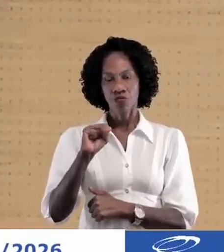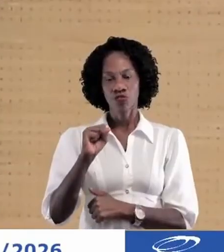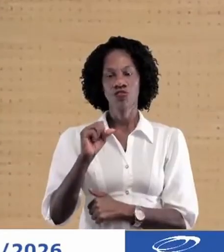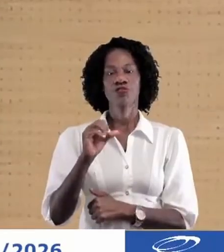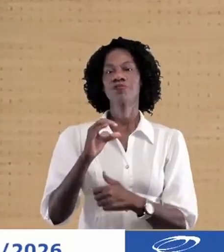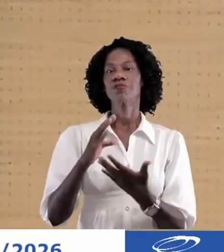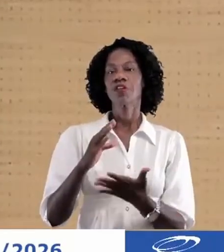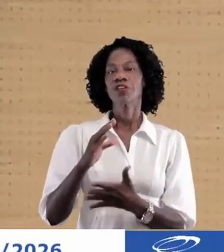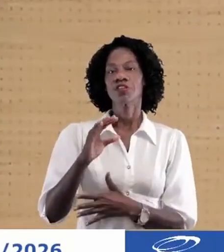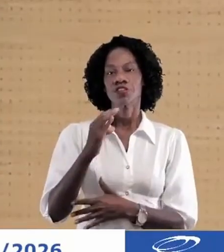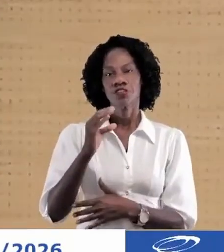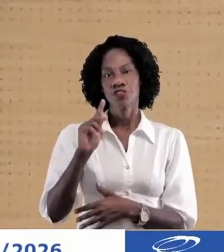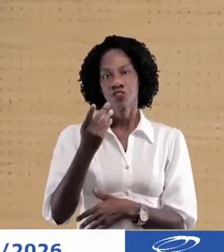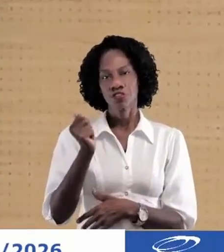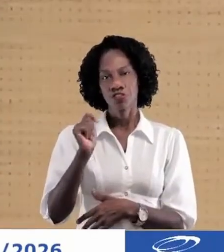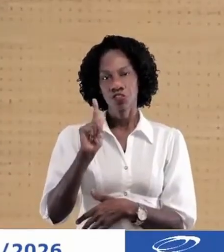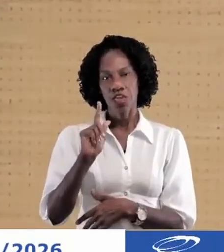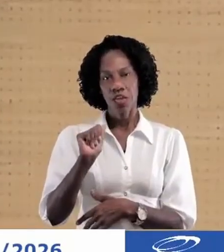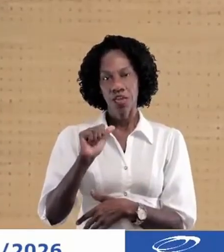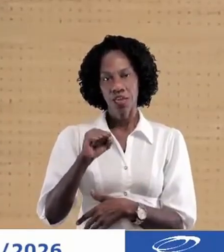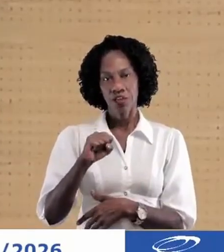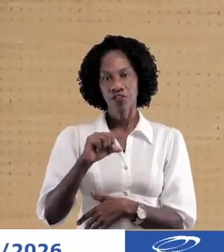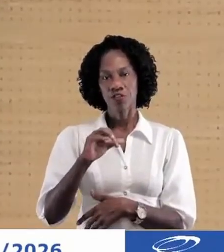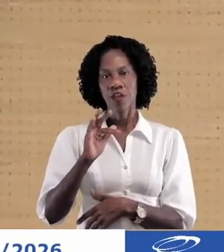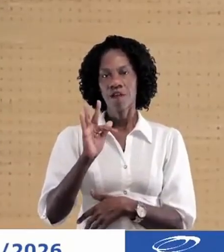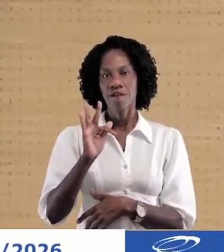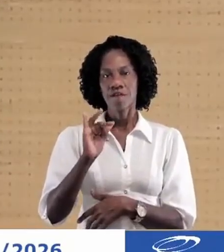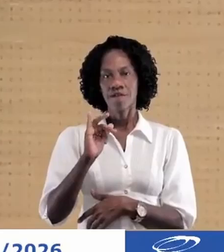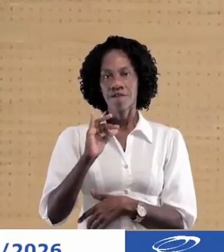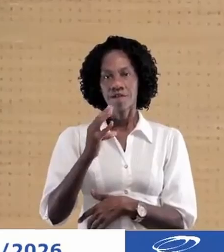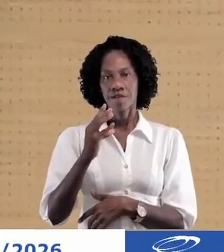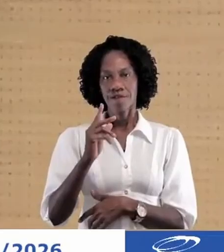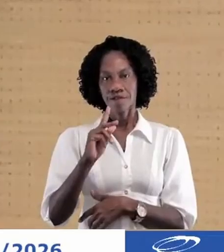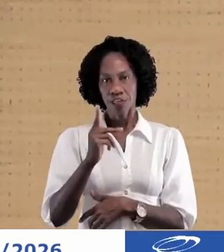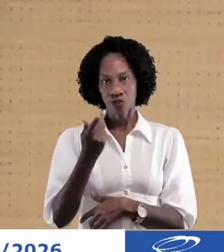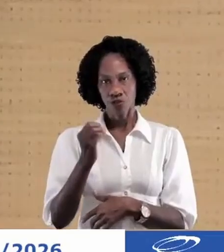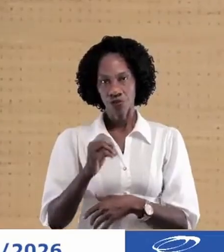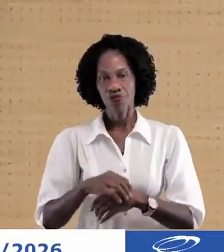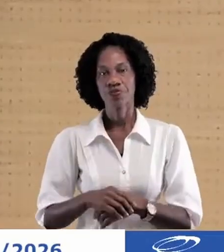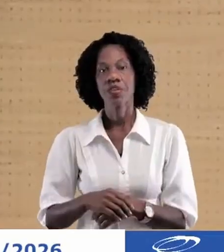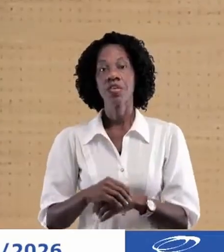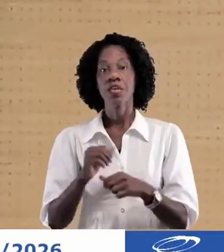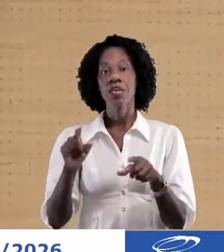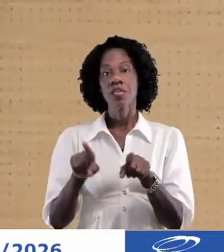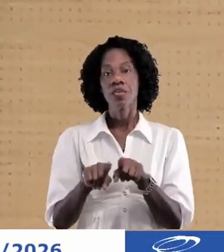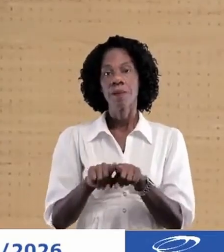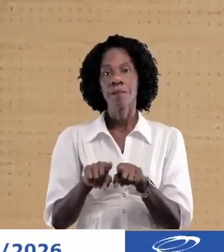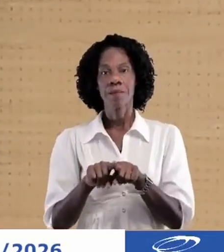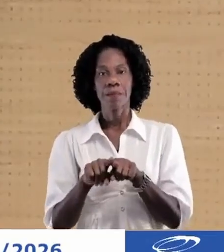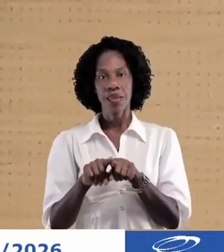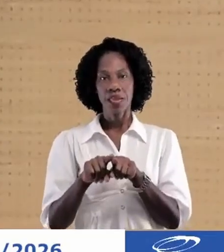da Sociedade Brasileira de Ortopedia e Traumatologia, Regional Rio de Janeiro, FOTJ, e da Sociedade de Tecnologia do Estado do Rio de